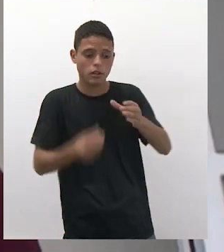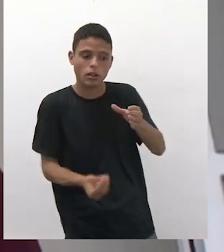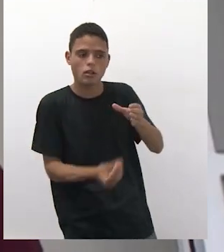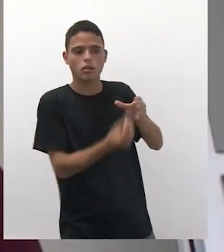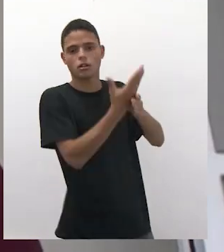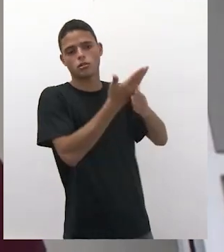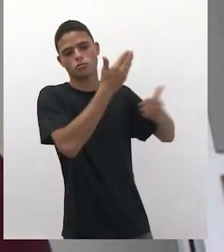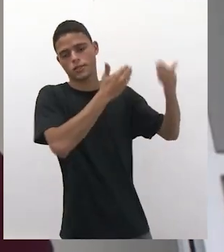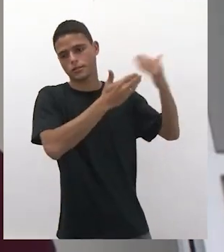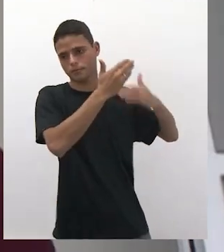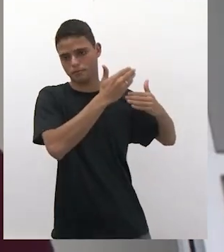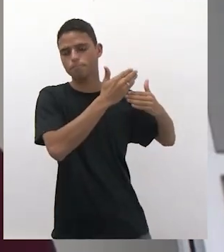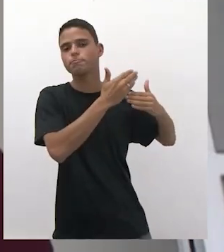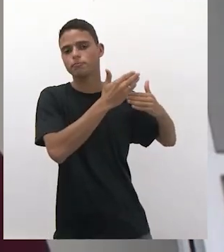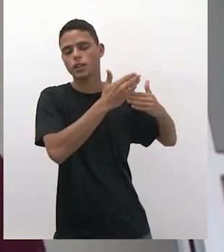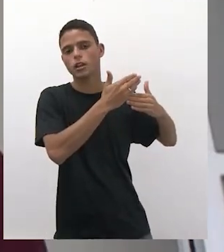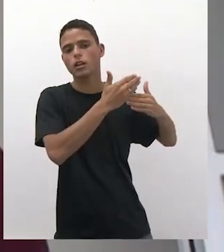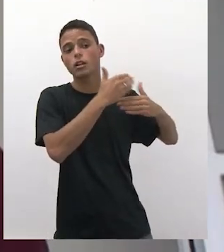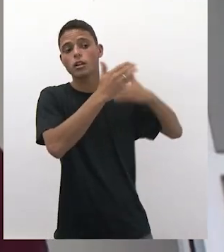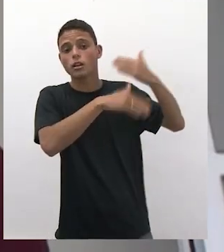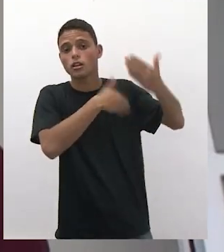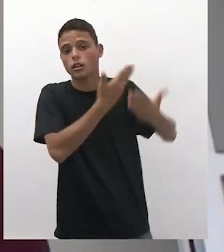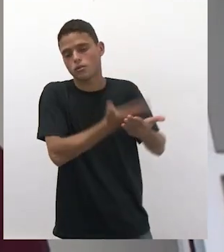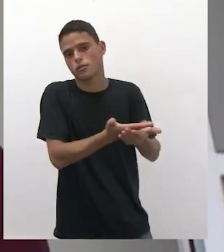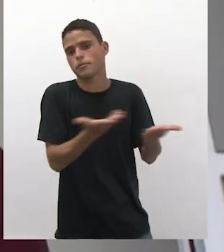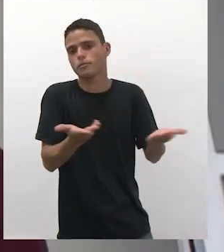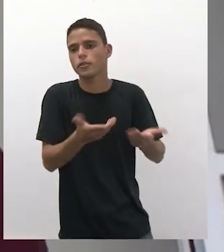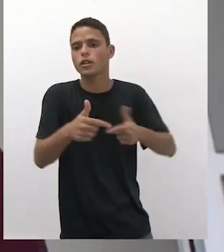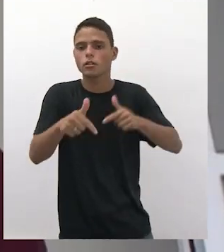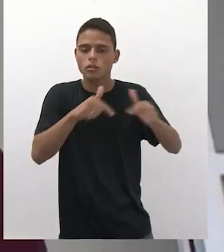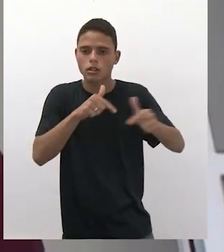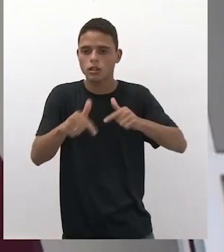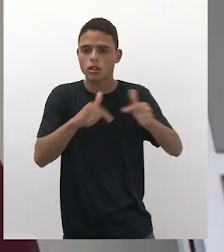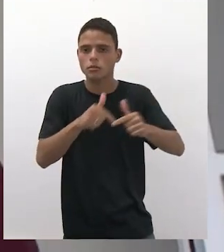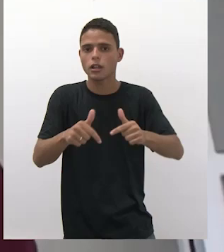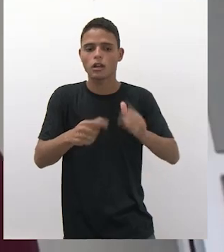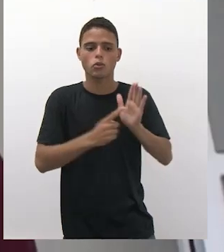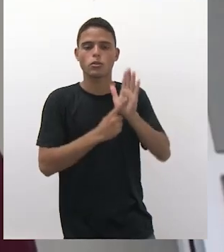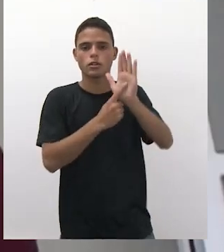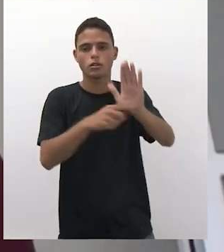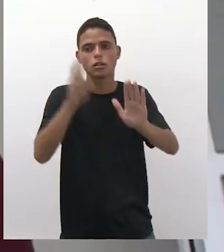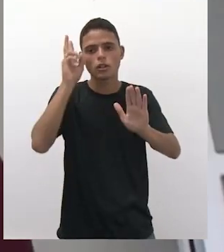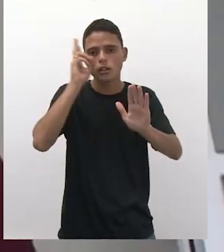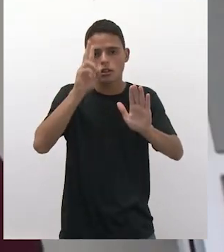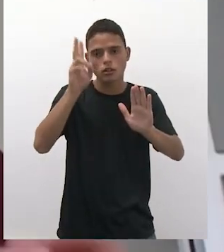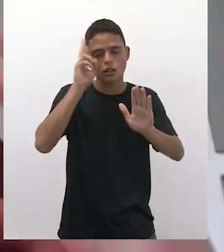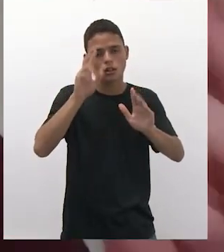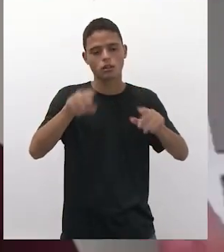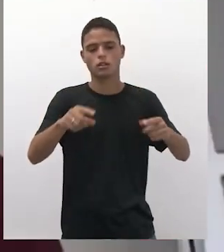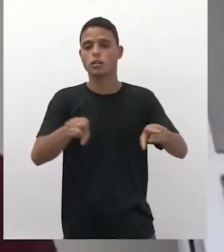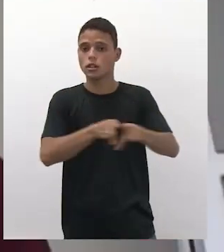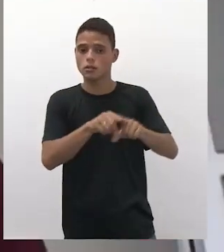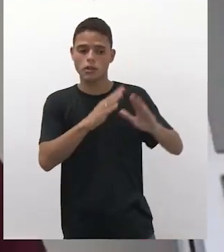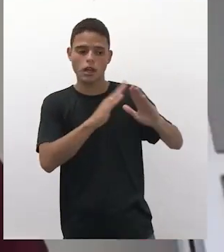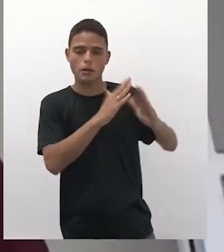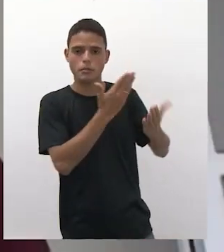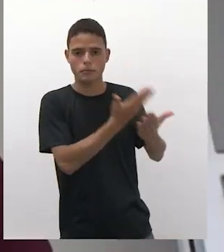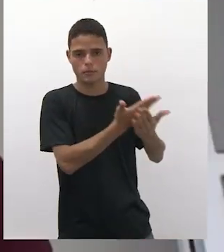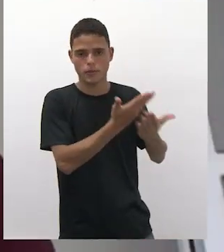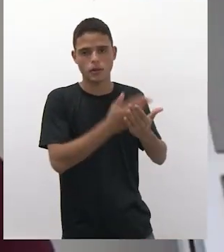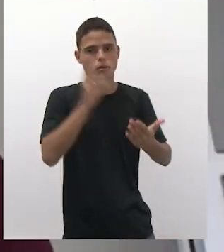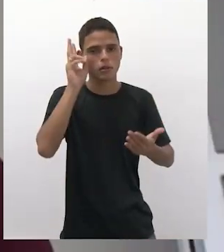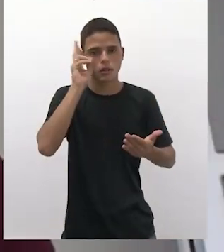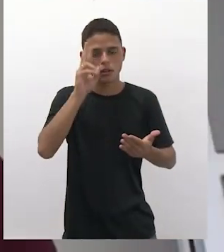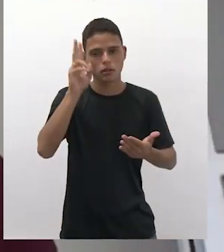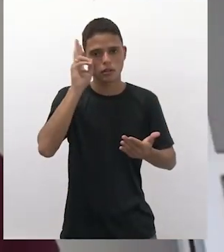uma forma de trabalhar com indicadores de memória, da memória escolar, que é o interesse do núcleo de